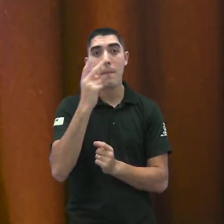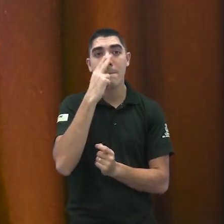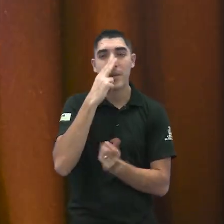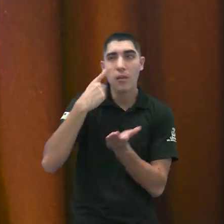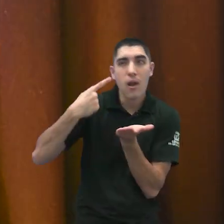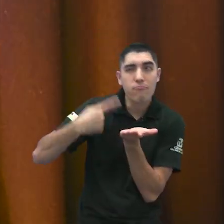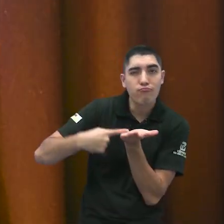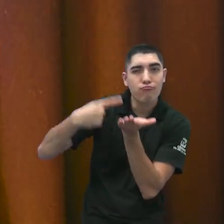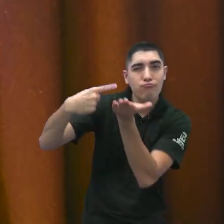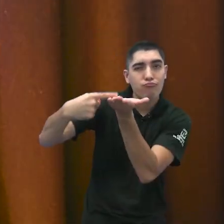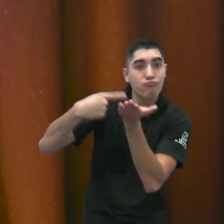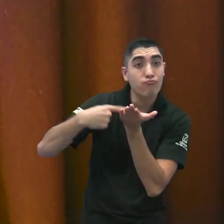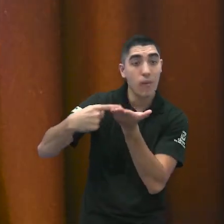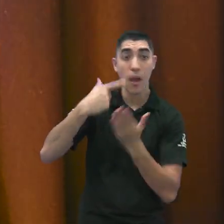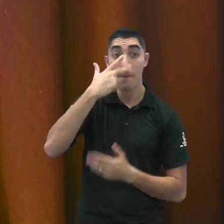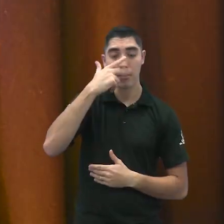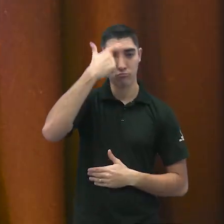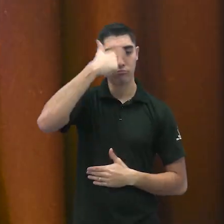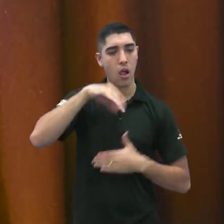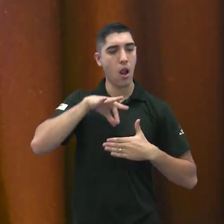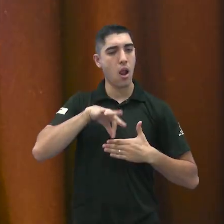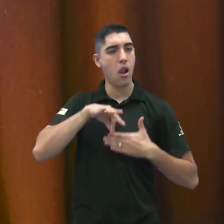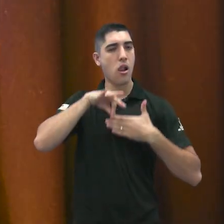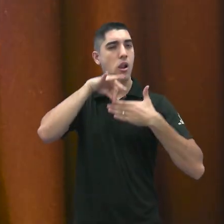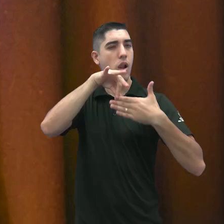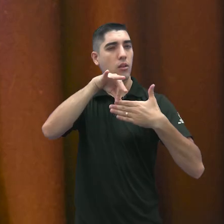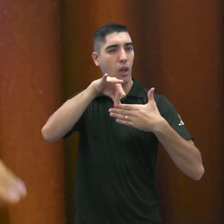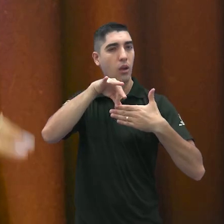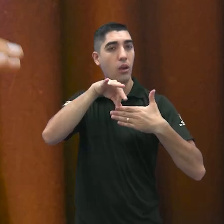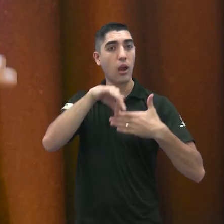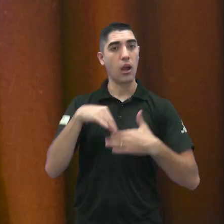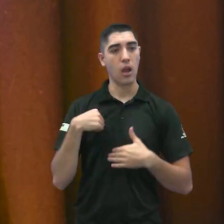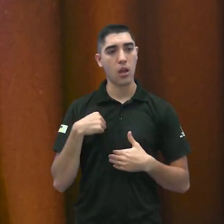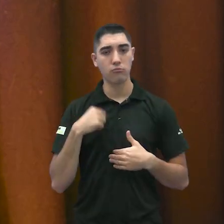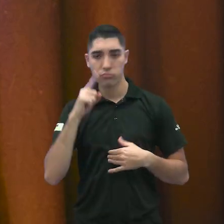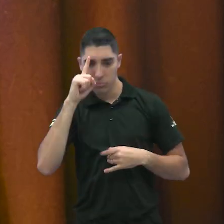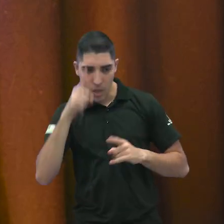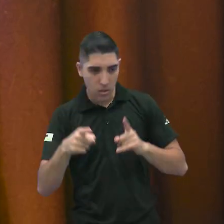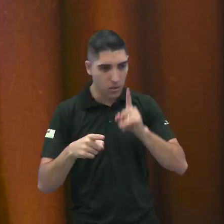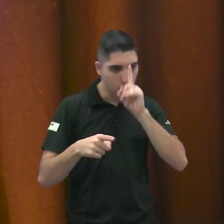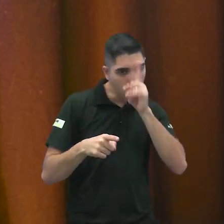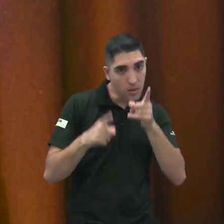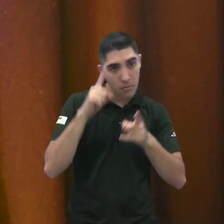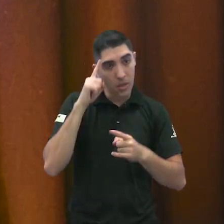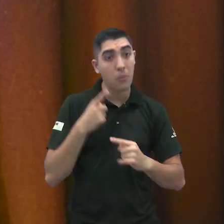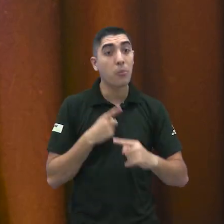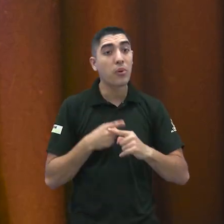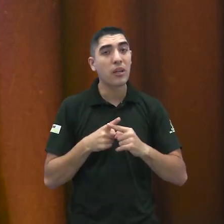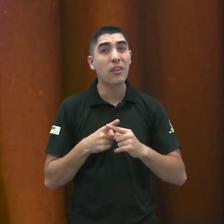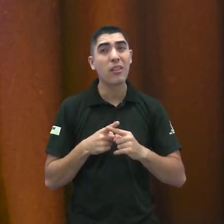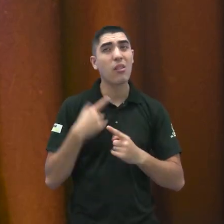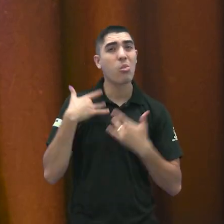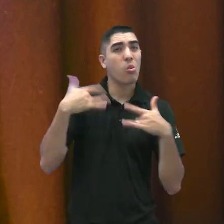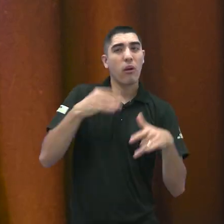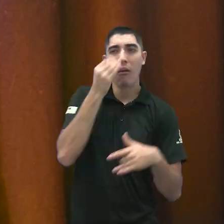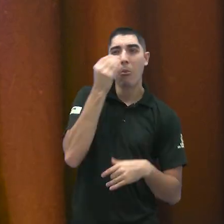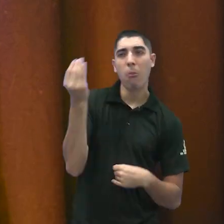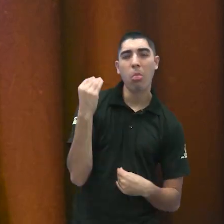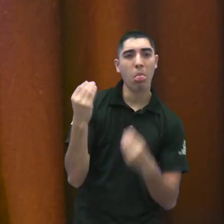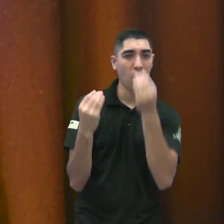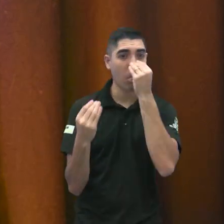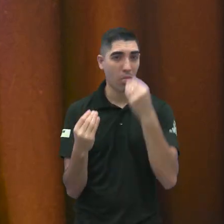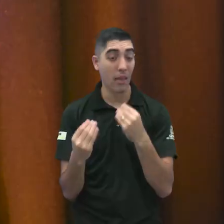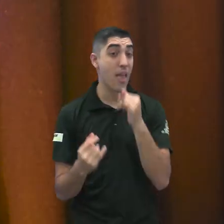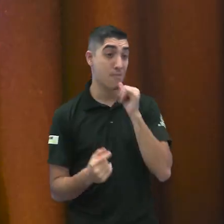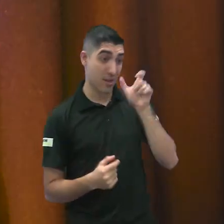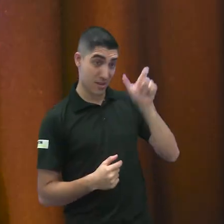da negociação, da liderança, de coordenar coisas, pessoas e lugares para que ela não sinta novamente essa dor. Então, vai ser